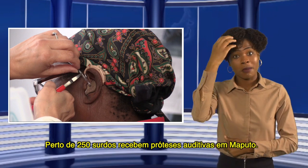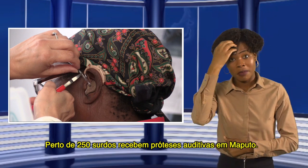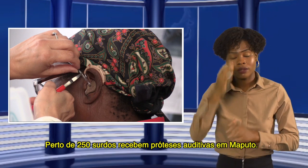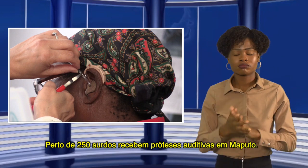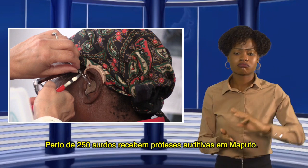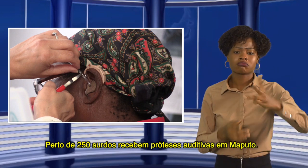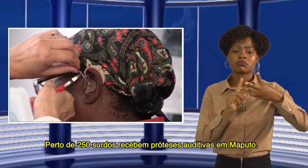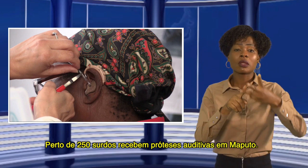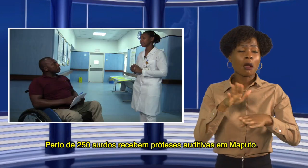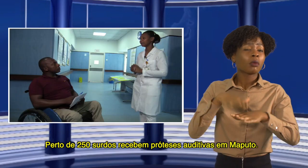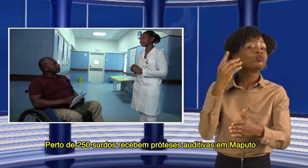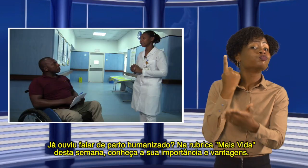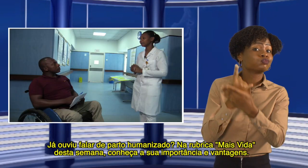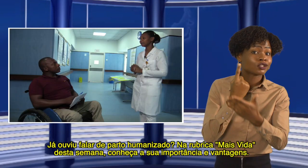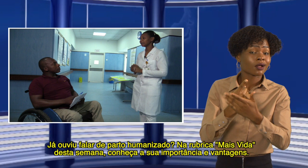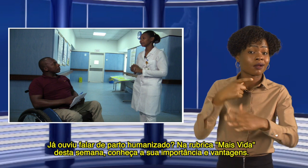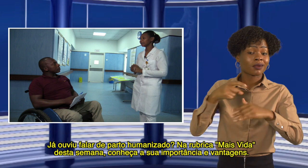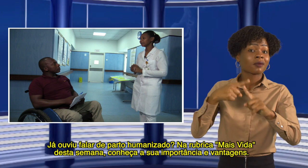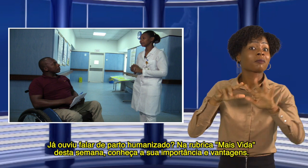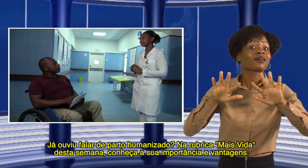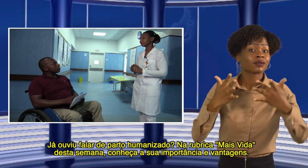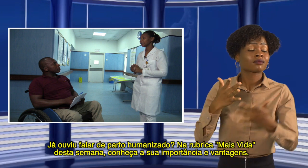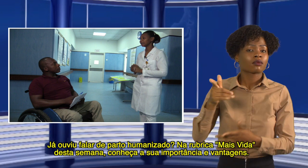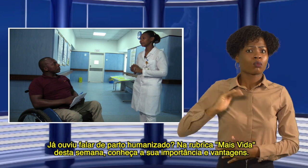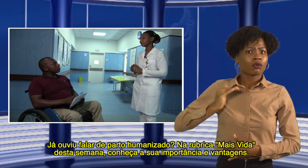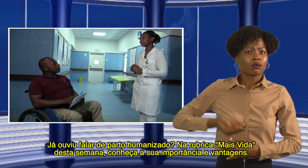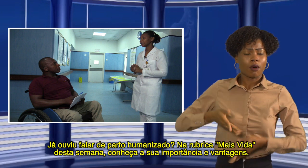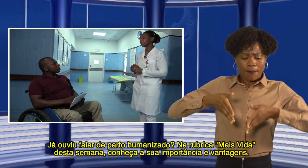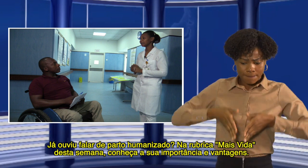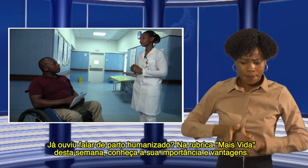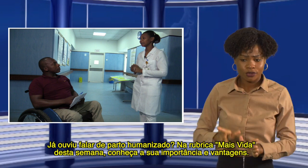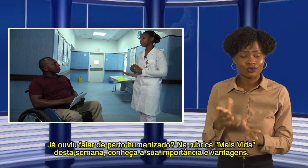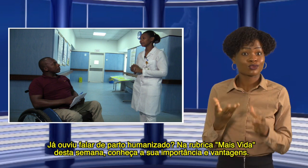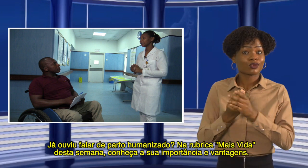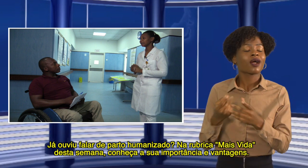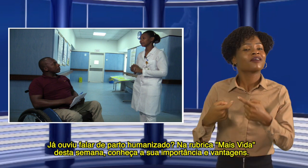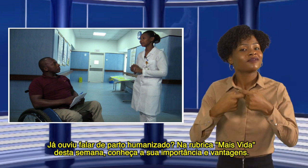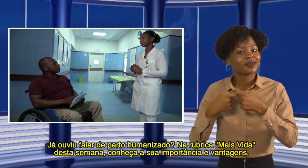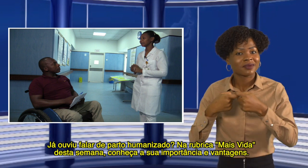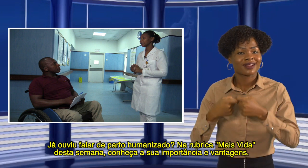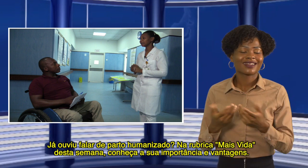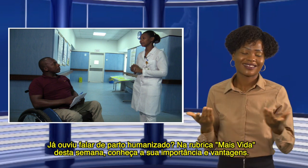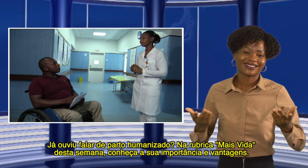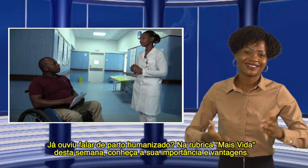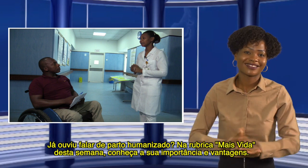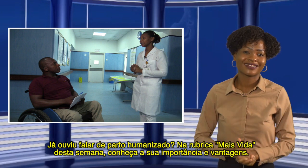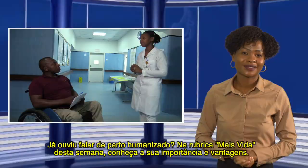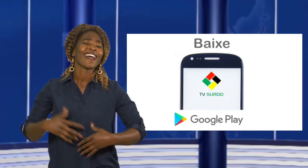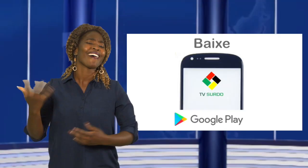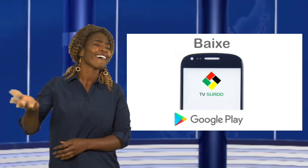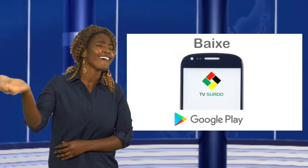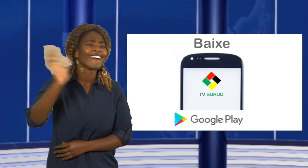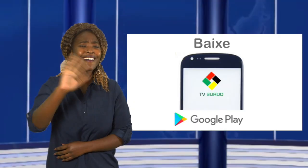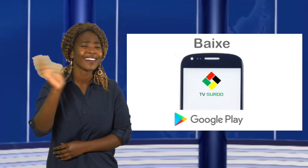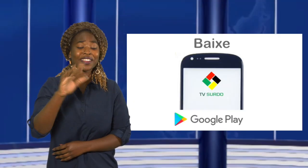próteses auditivas em Maputo. Já ouviu falar em parto humanizado? Na rubrica Mais Vida desta semana, conheça a sua